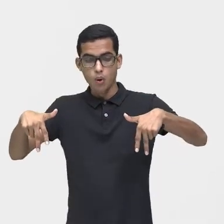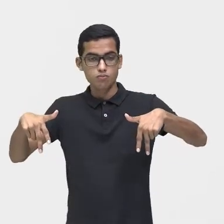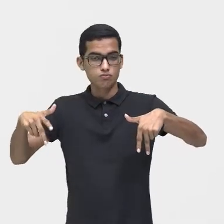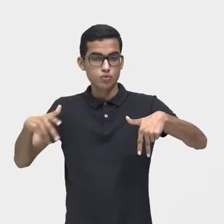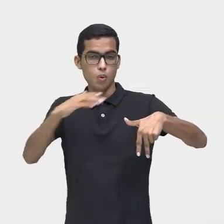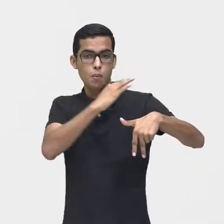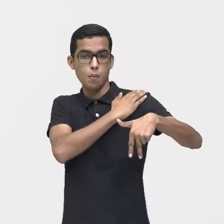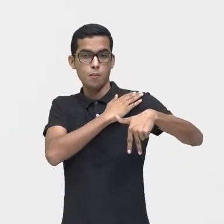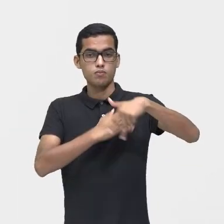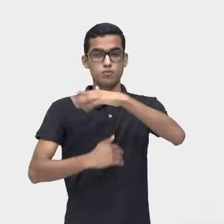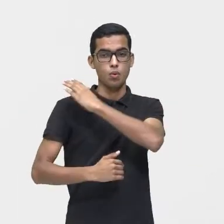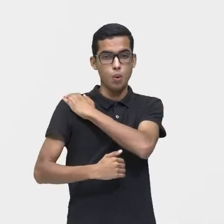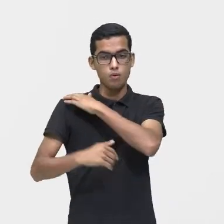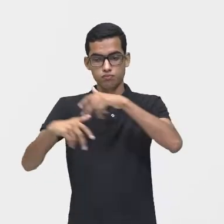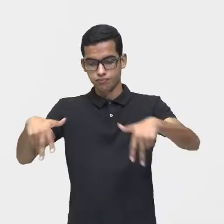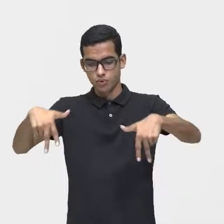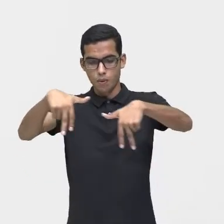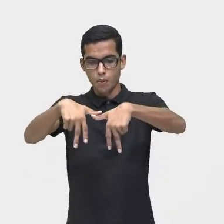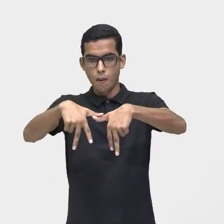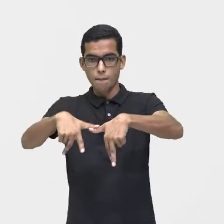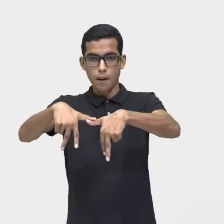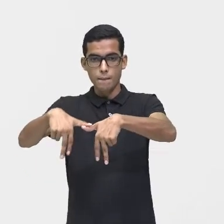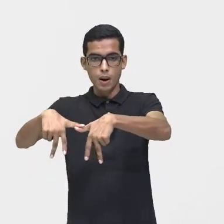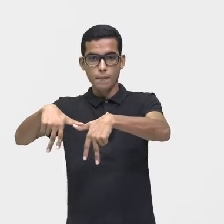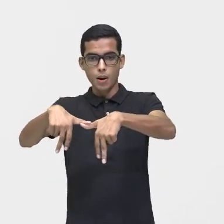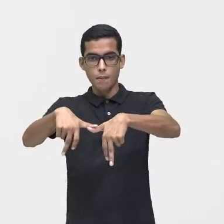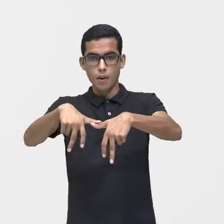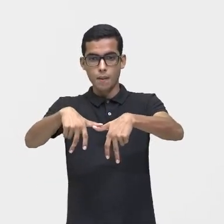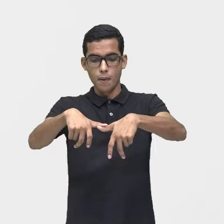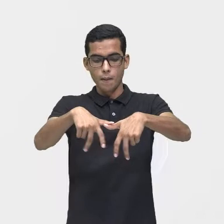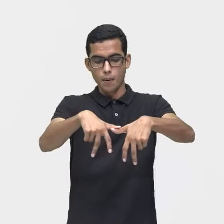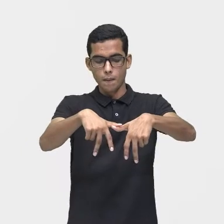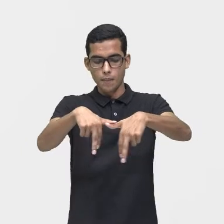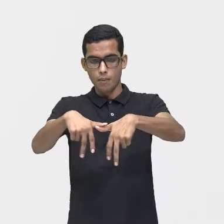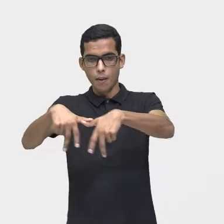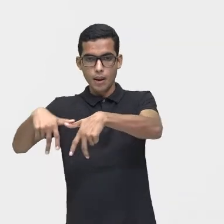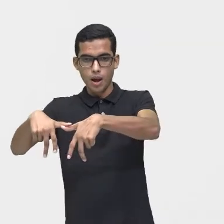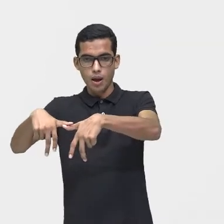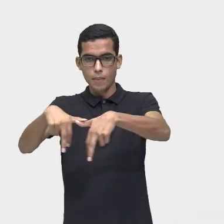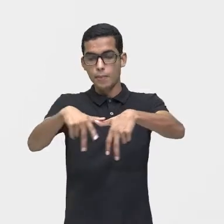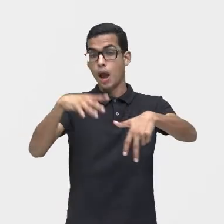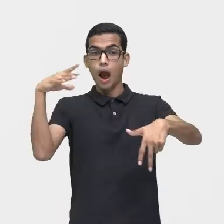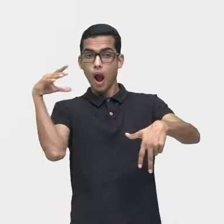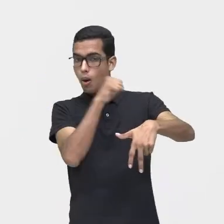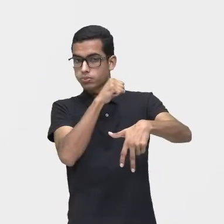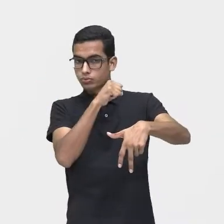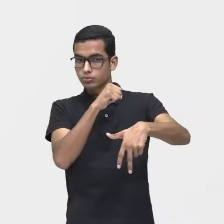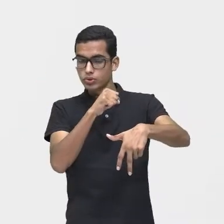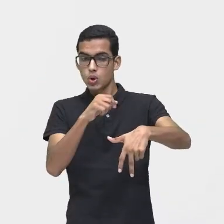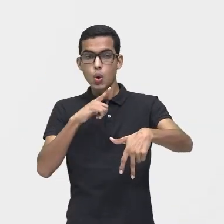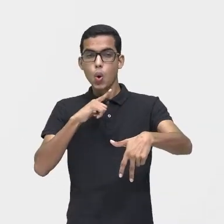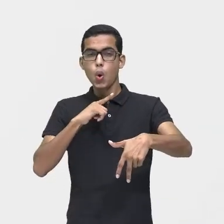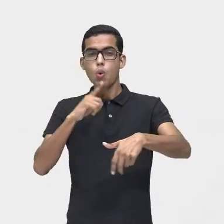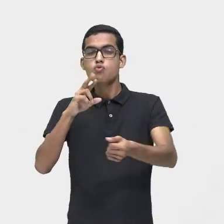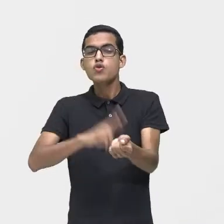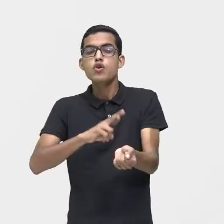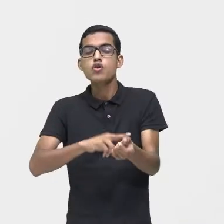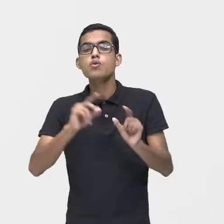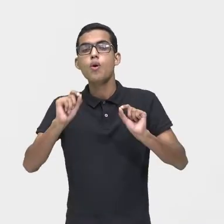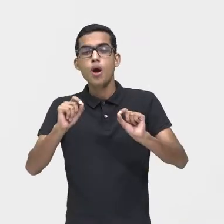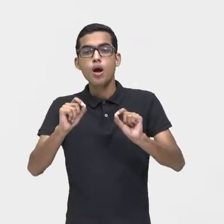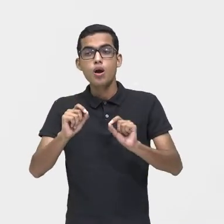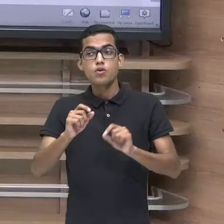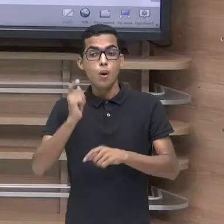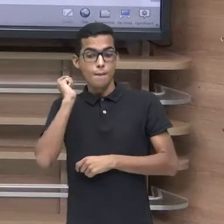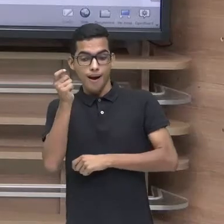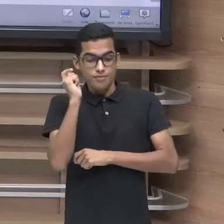meio. Os movimentos são rápidos, compassados para a direita e esquerda, acompanhando o ritmo do chocalho. Então, existe um índio que fica